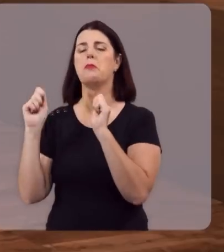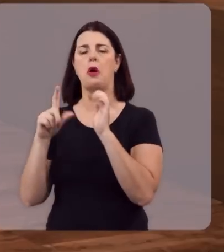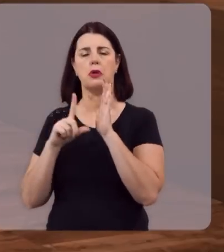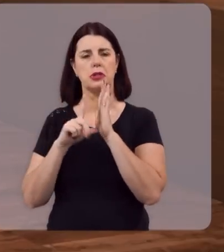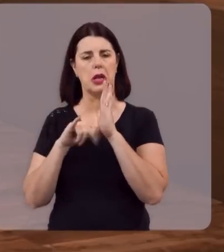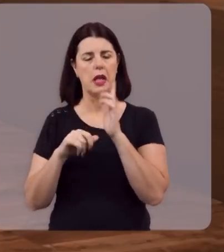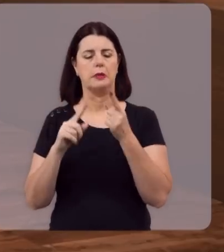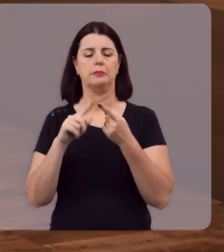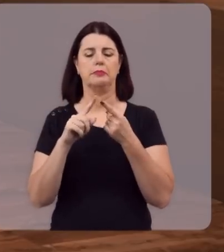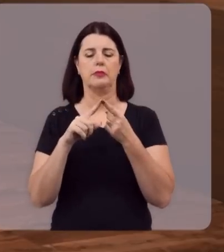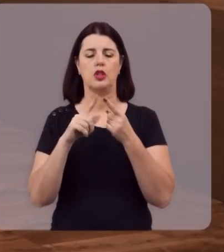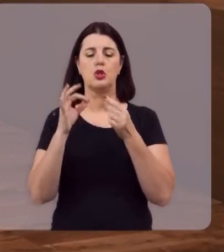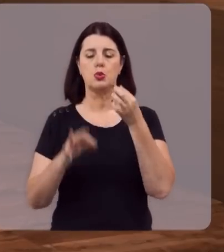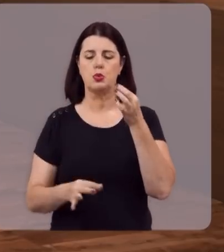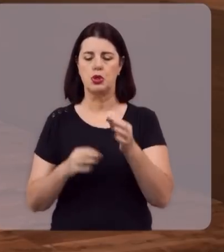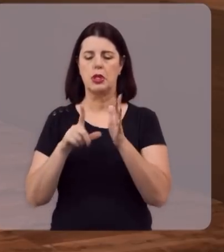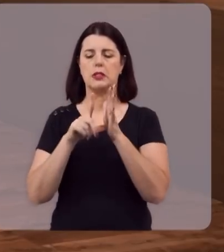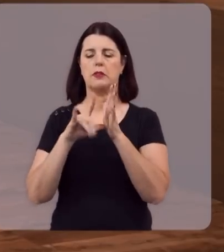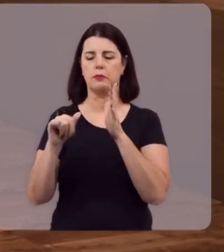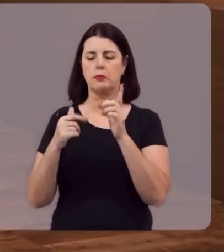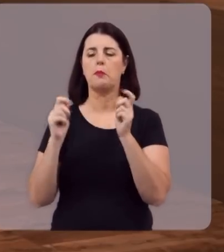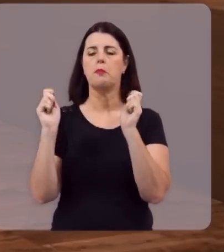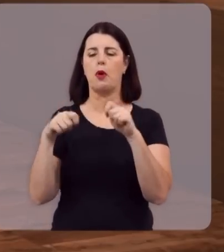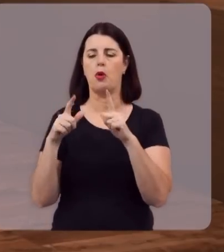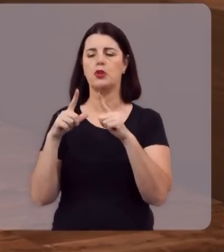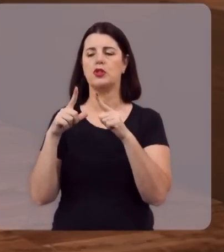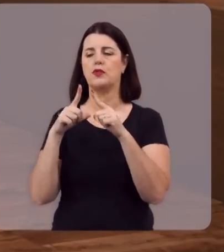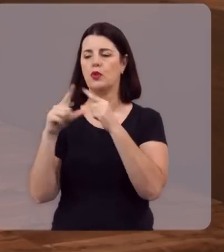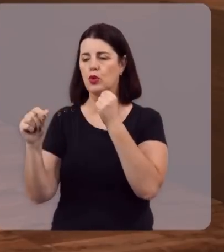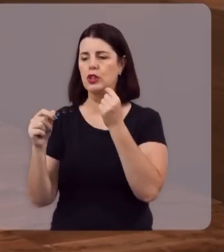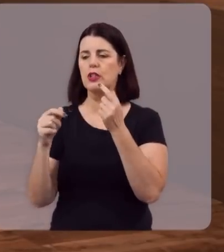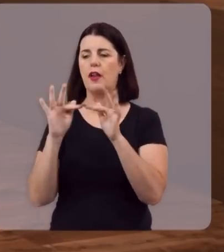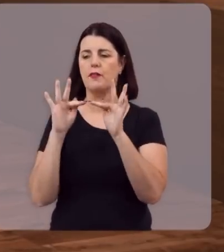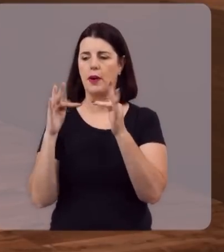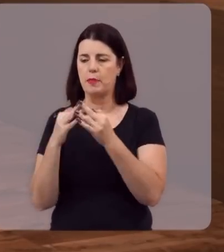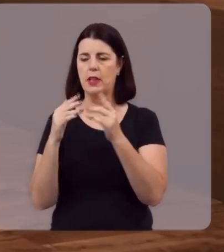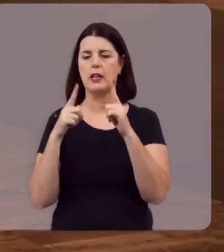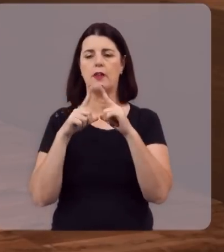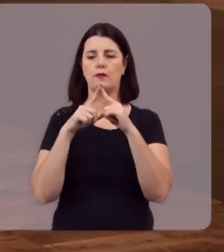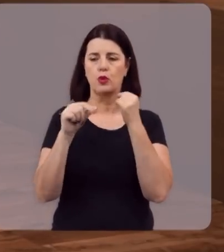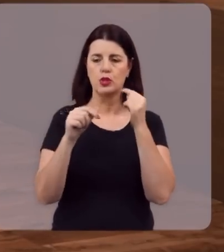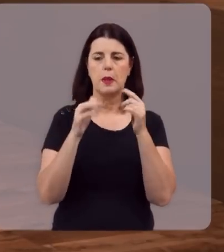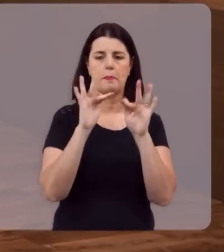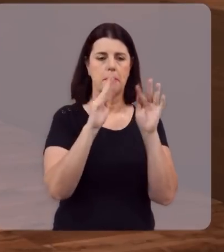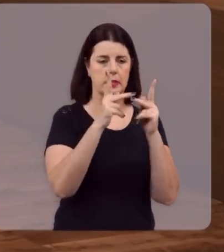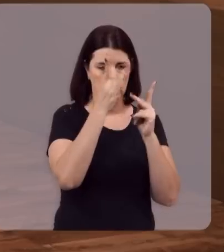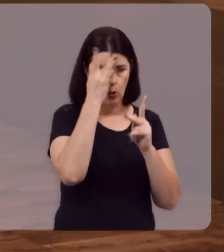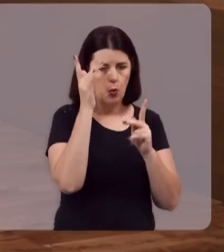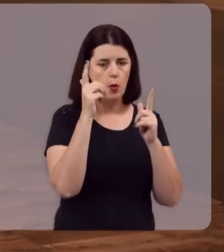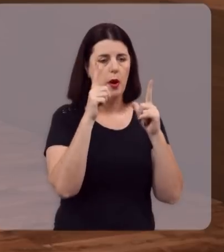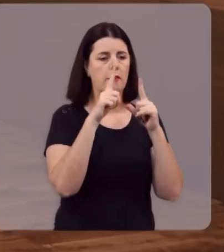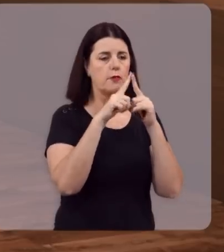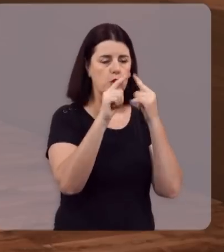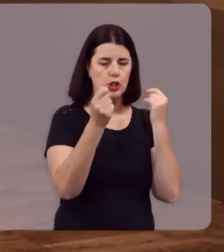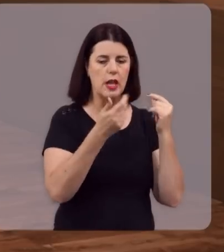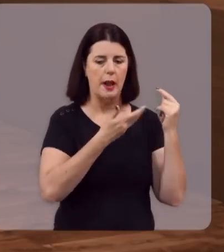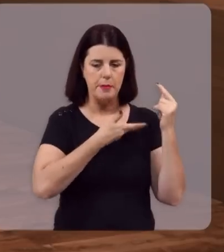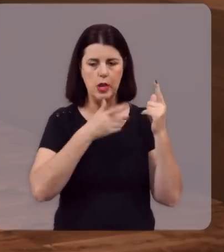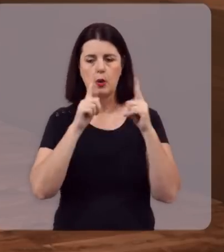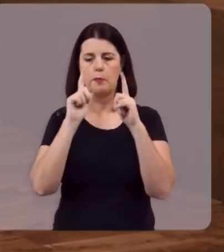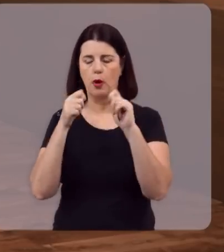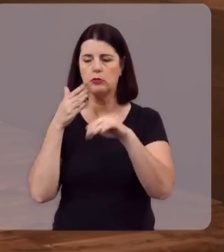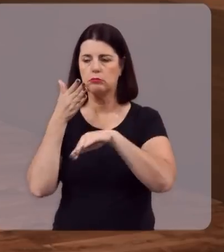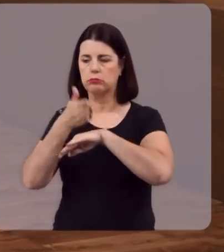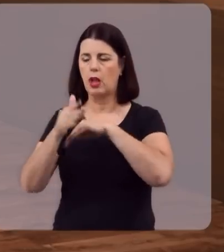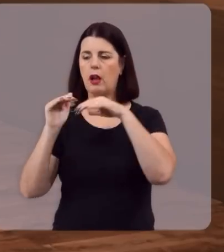da lei da Justiça dos Inimigos da família das pessoas você pode